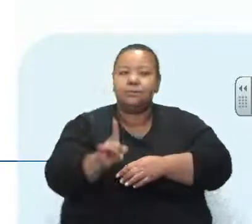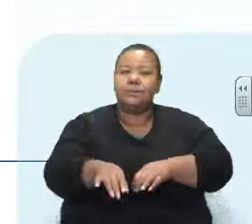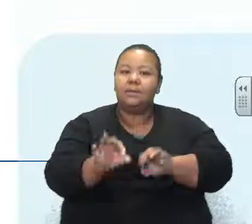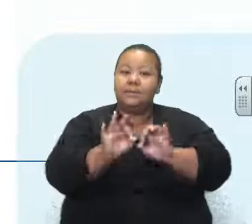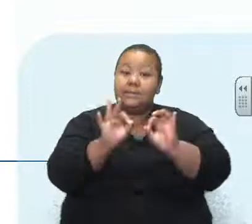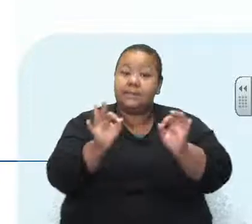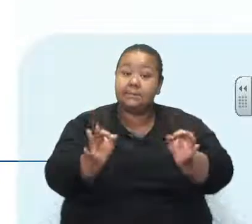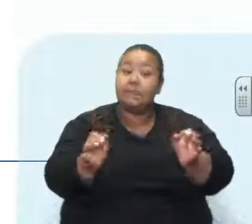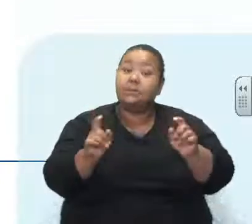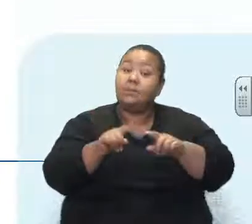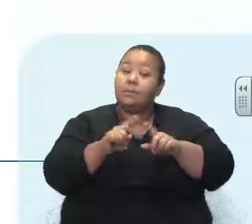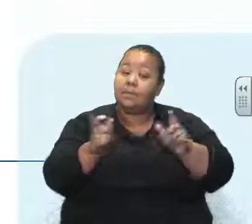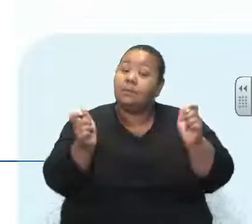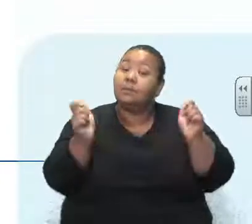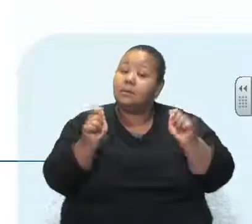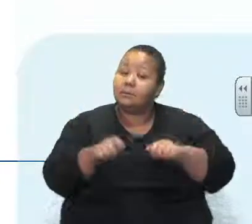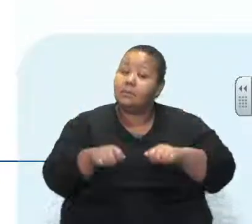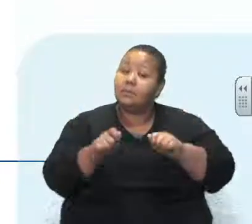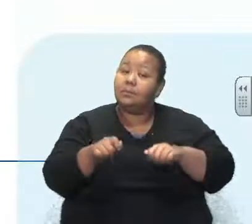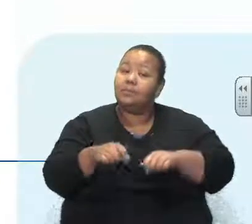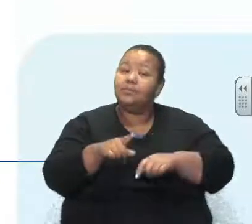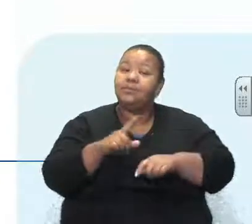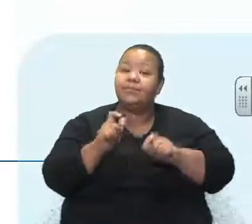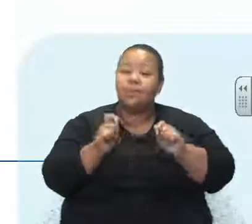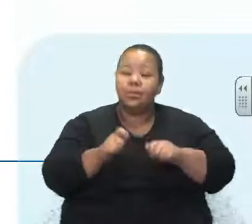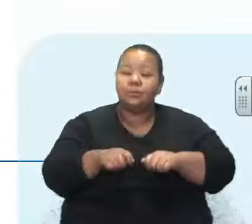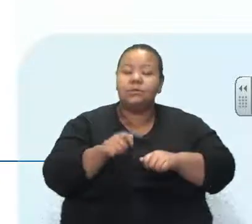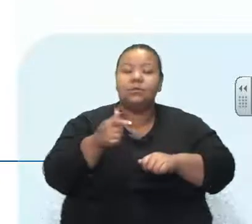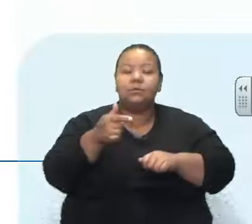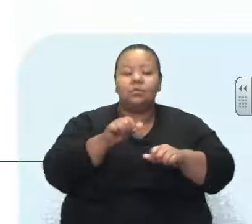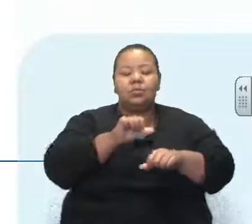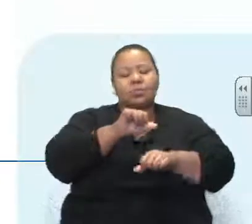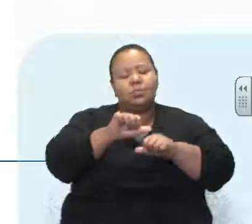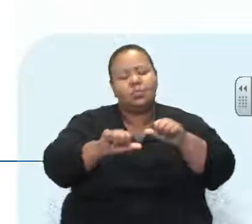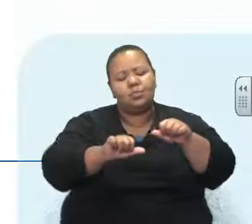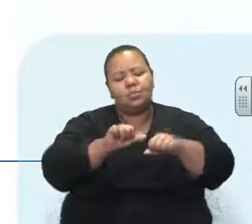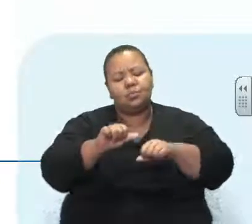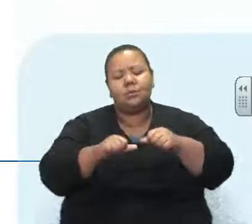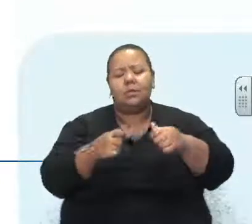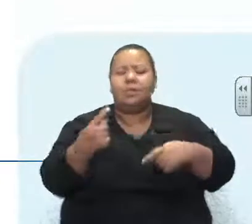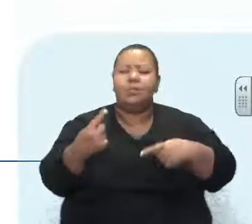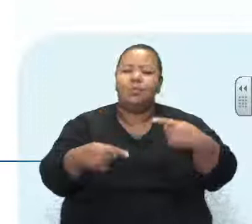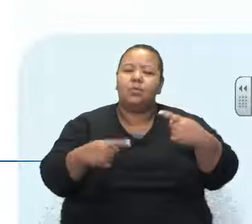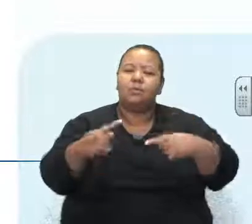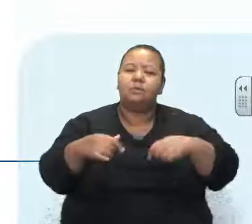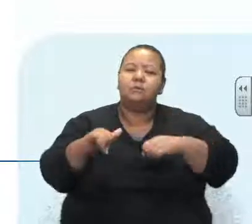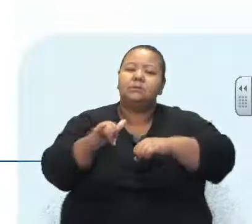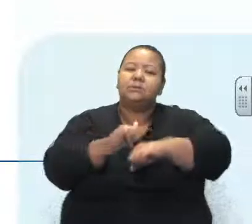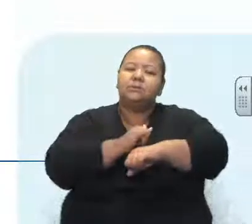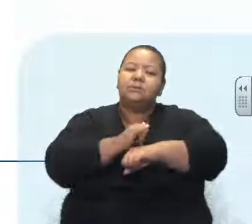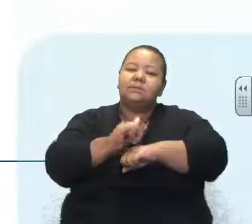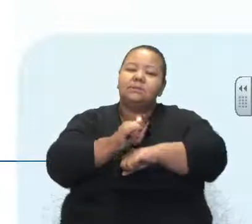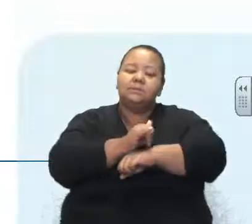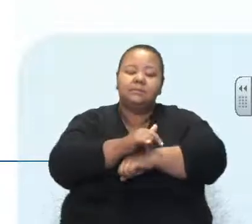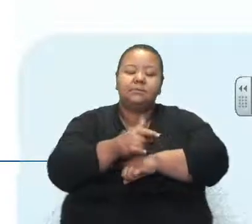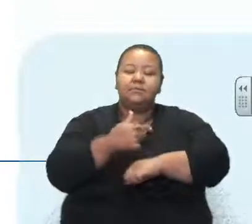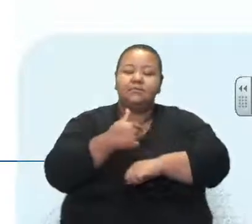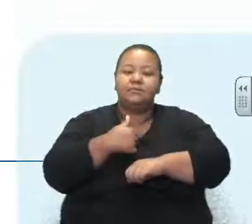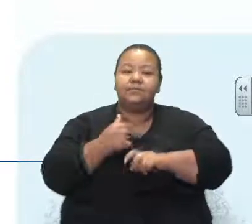Eu consigo controlar, eu tenho que mudar várias políticas, diversas estratégias para que eu